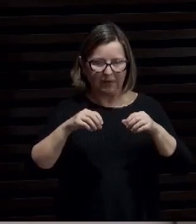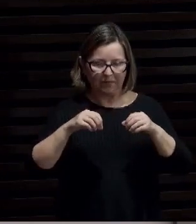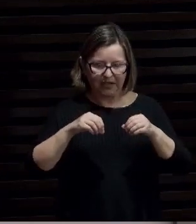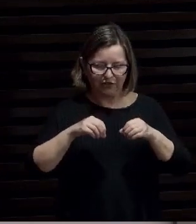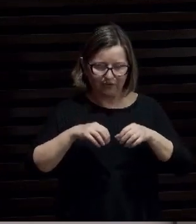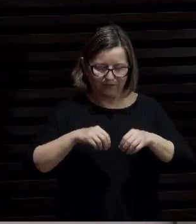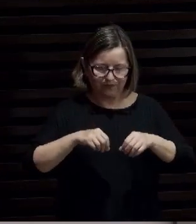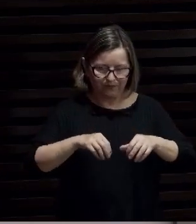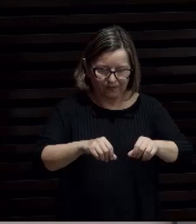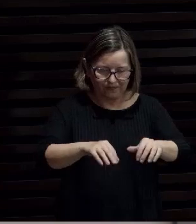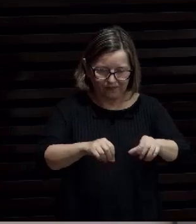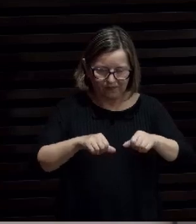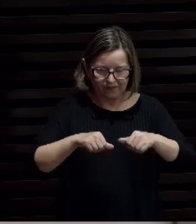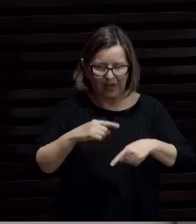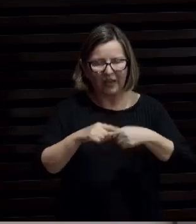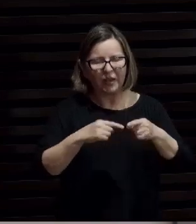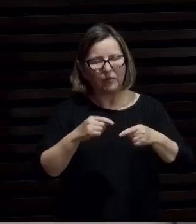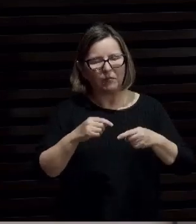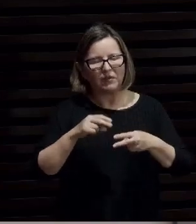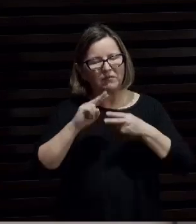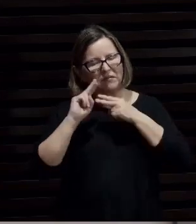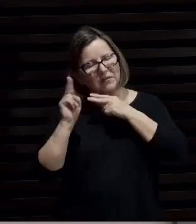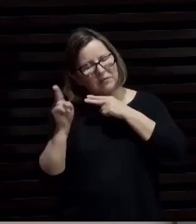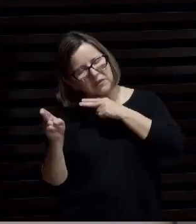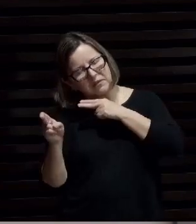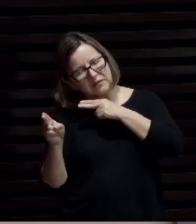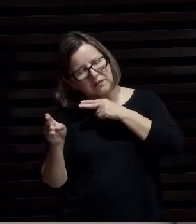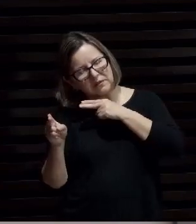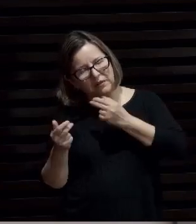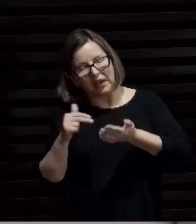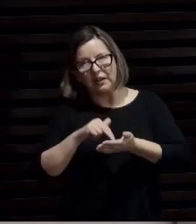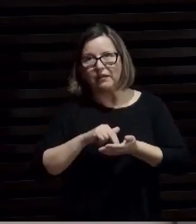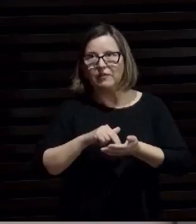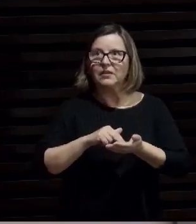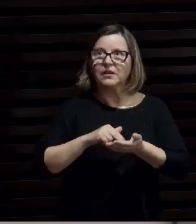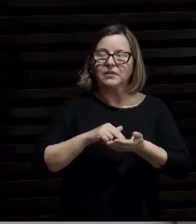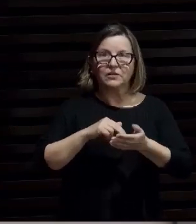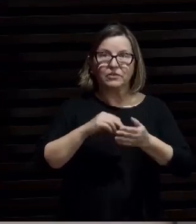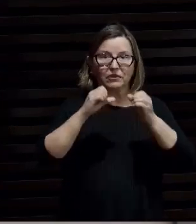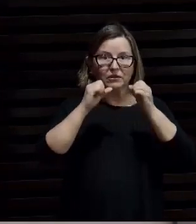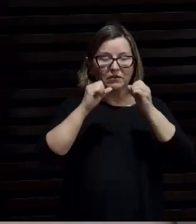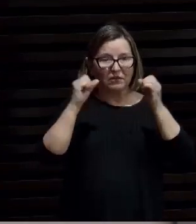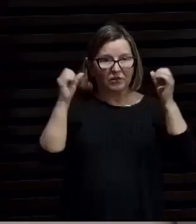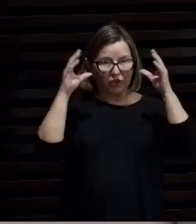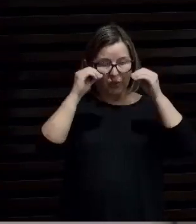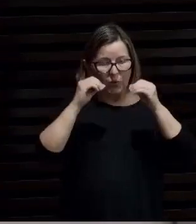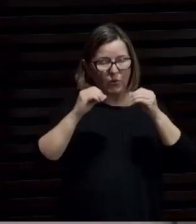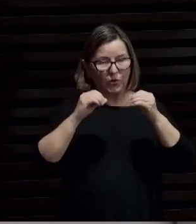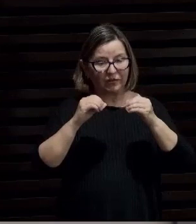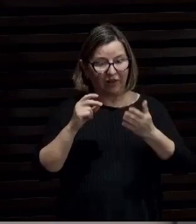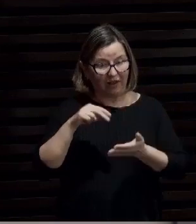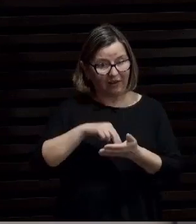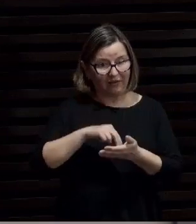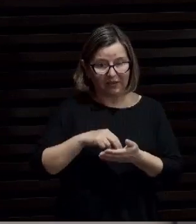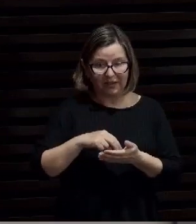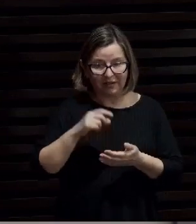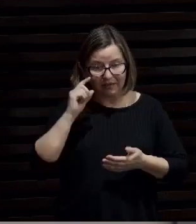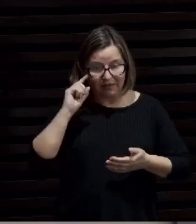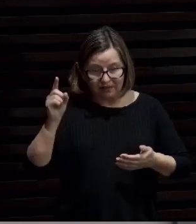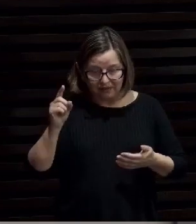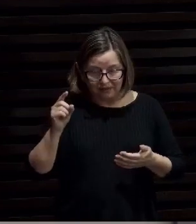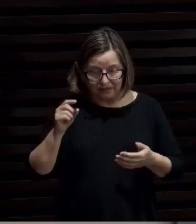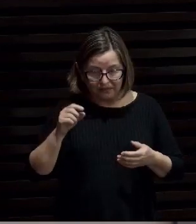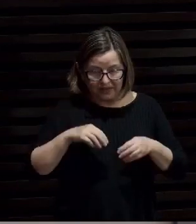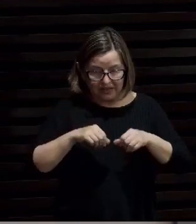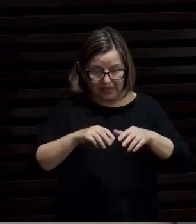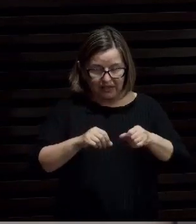Depois dormisse e se levantasse de noite e de dia. E a semente germinasse e crescesse, não sabendo